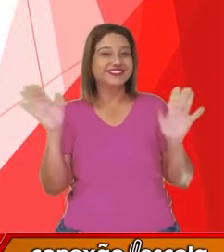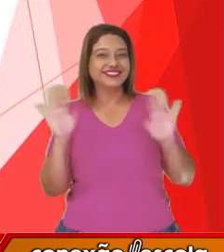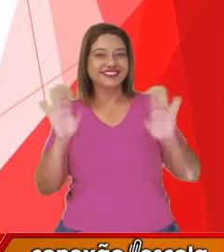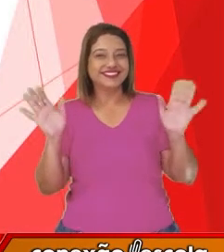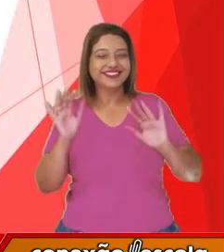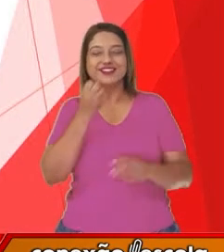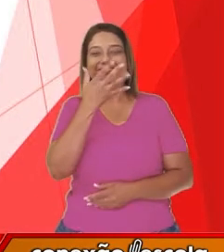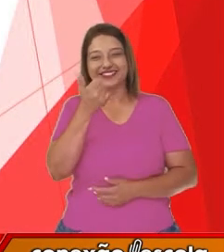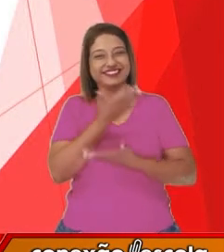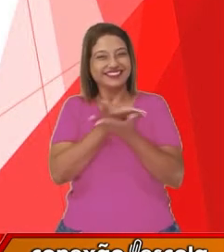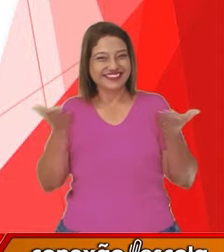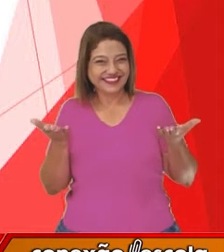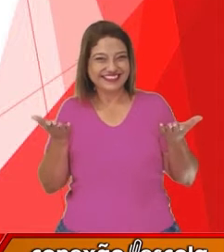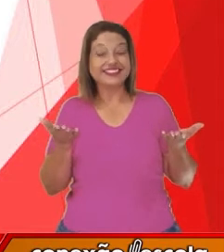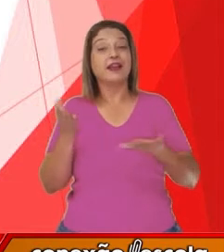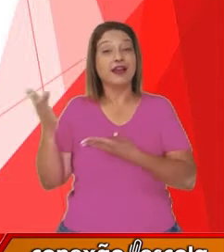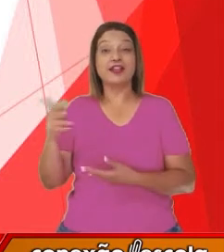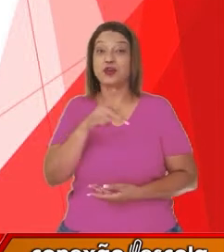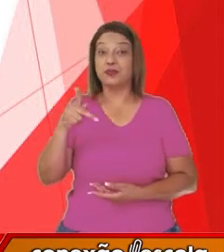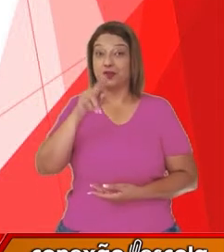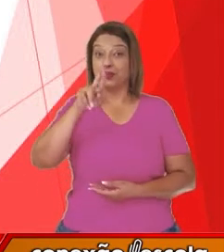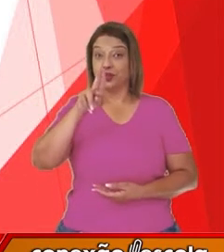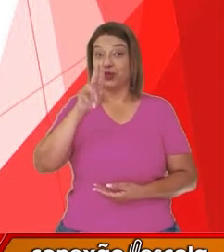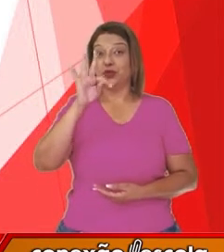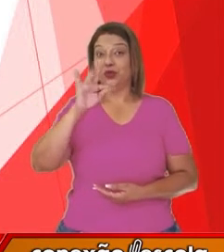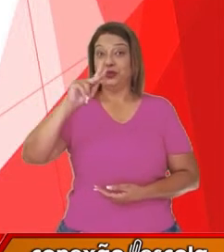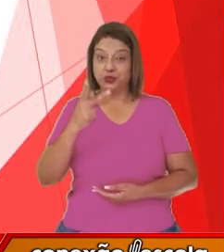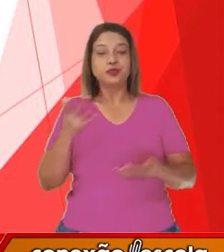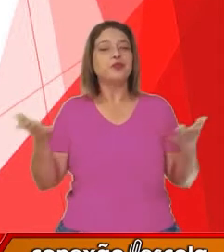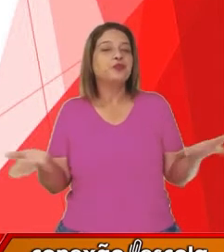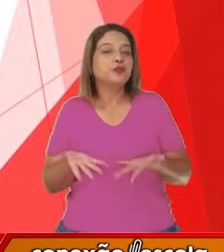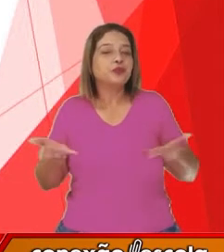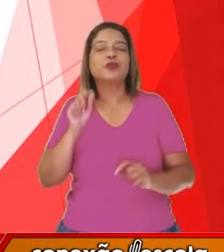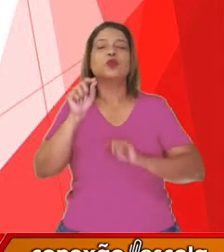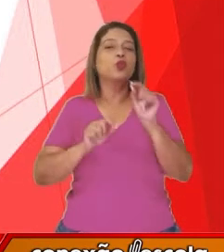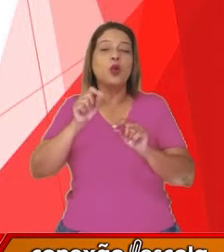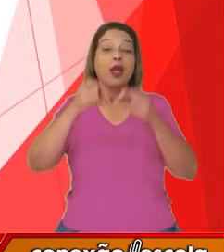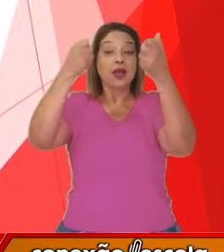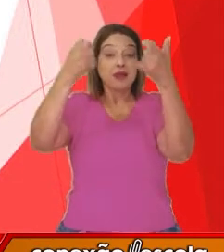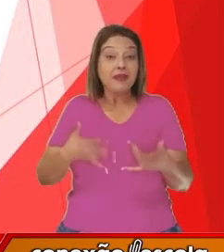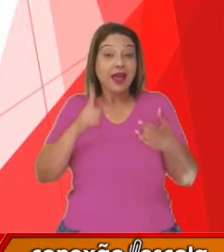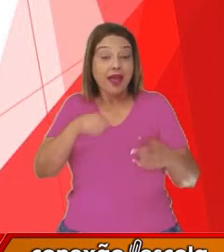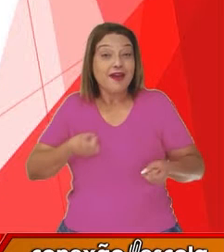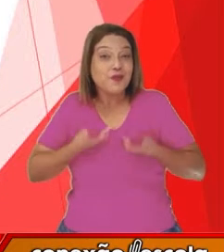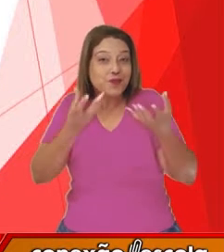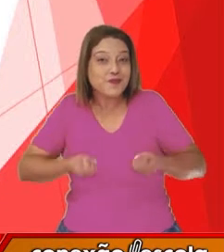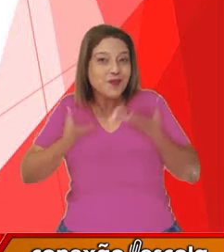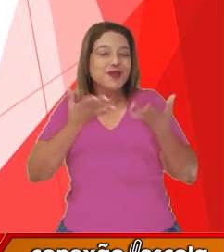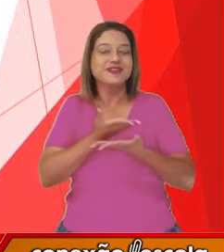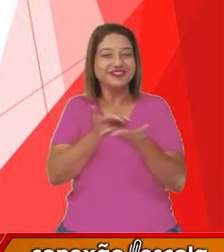Oi, tudo bem com vocês? Eu sou a professora Ruth e hoje eu vim aqui recitar um poema para